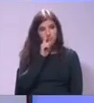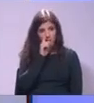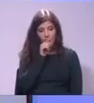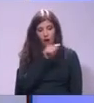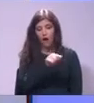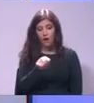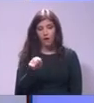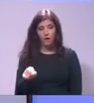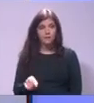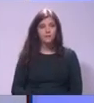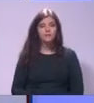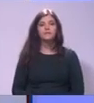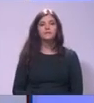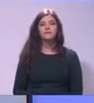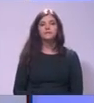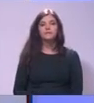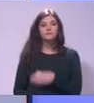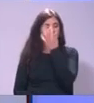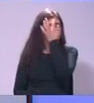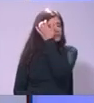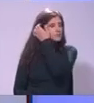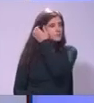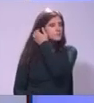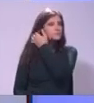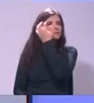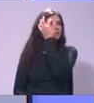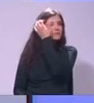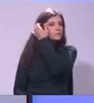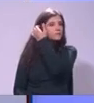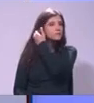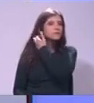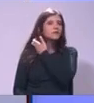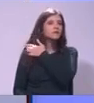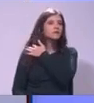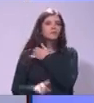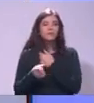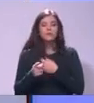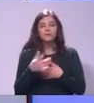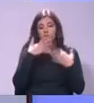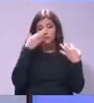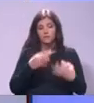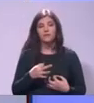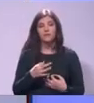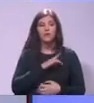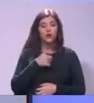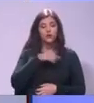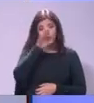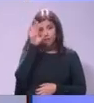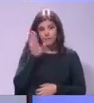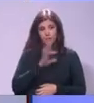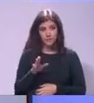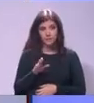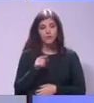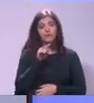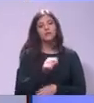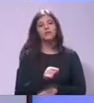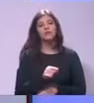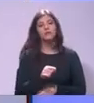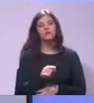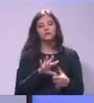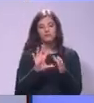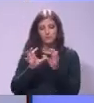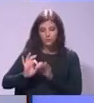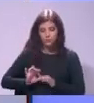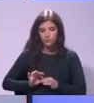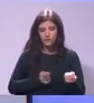existem em um entorno aqui o preço é só mais uma confirmação nós sabemos que os alinhados que